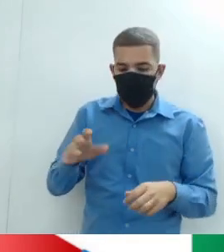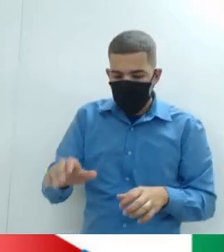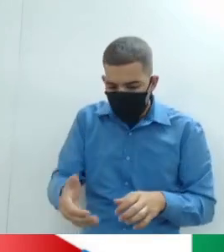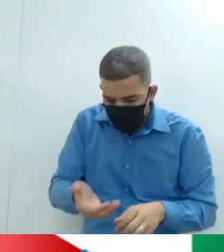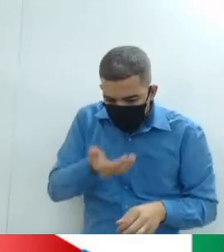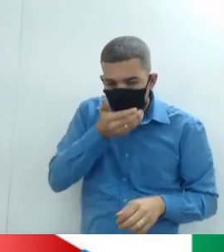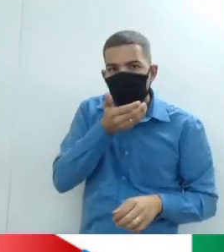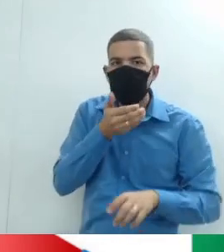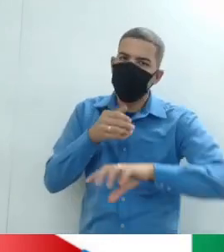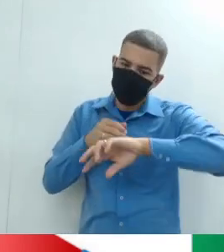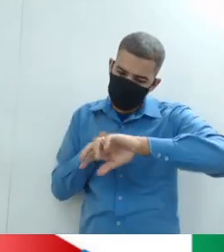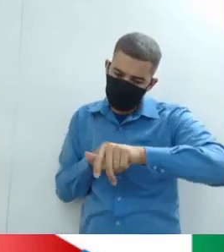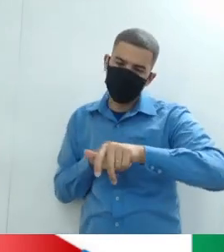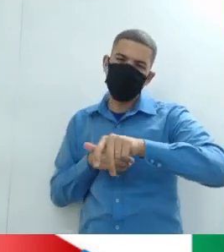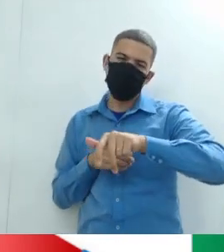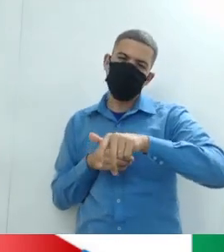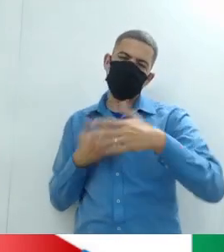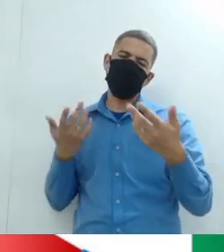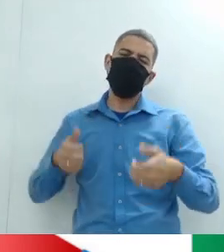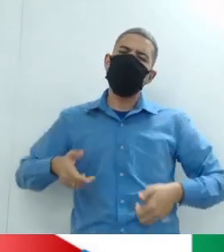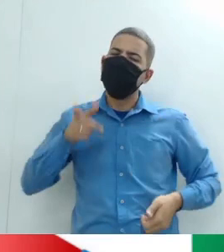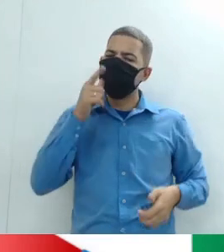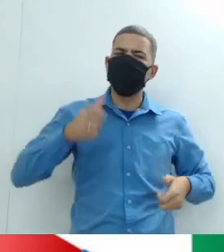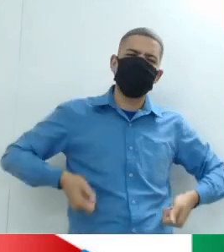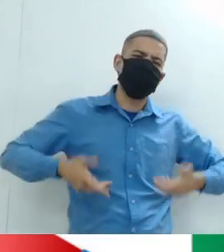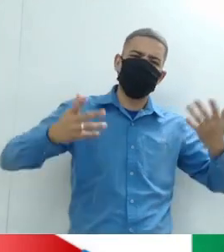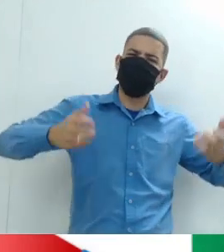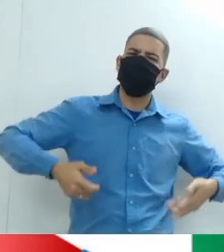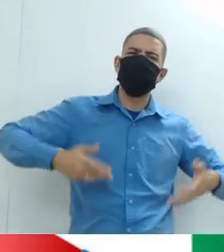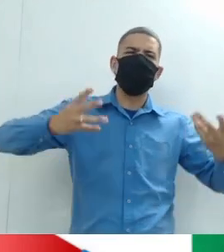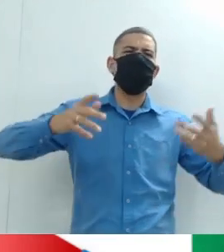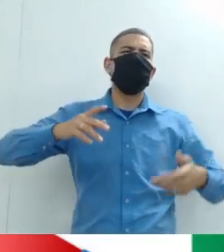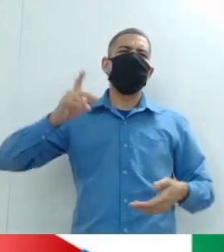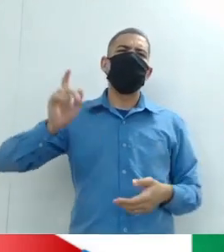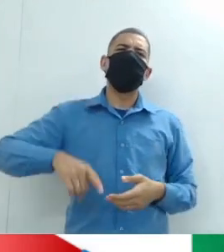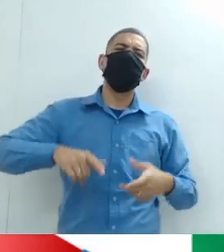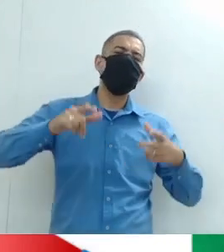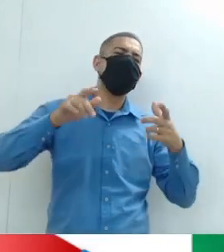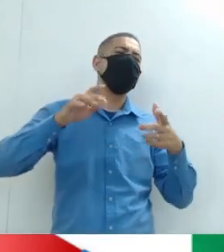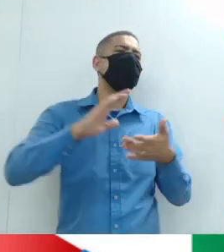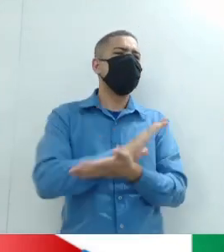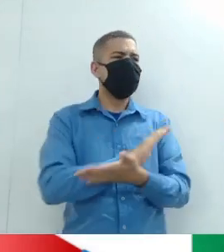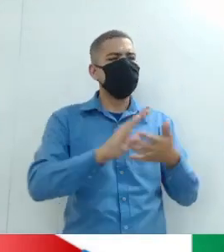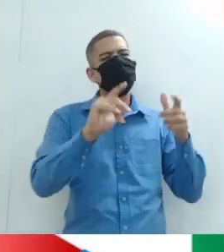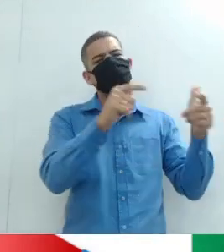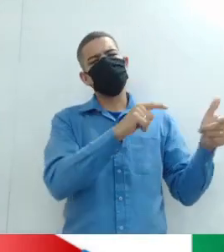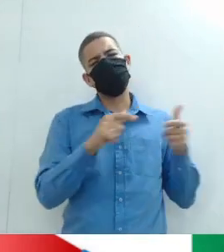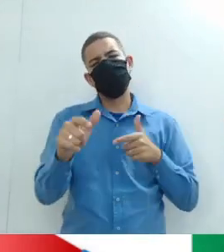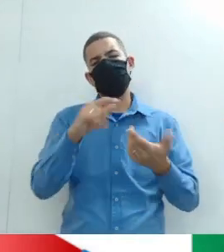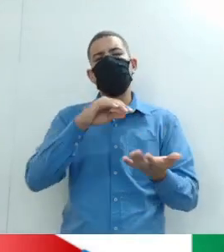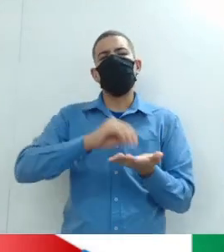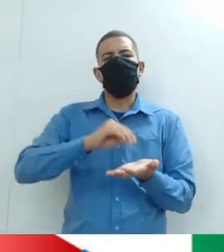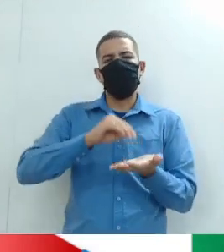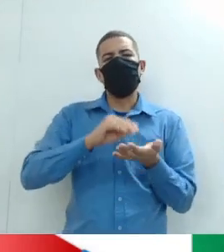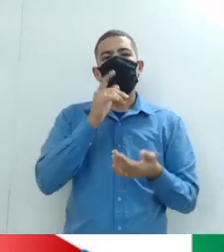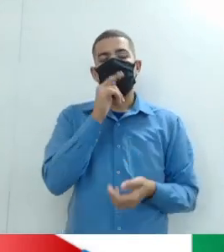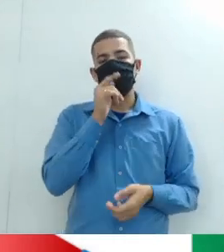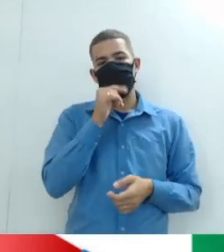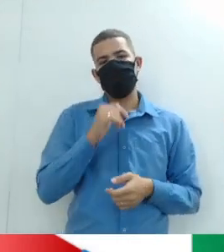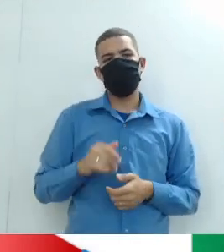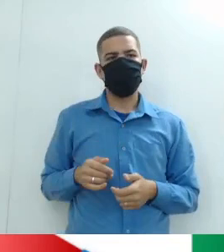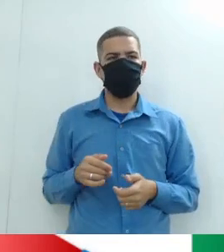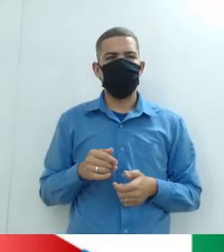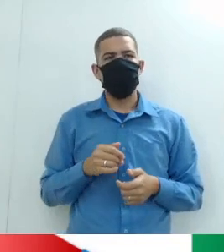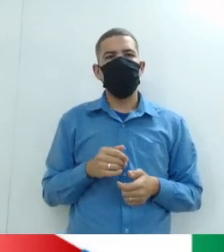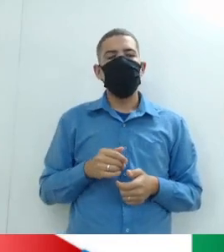é desperdício de água. E água, em muitos lugares, faz muita falta. Presta atenção.